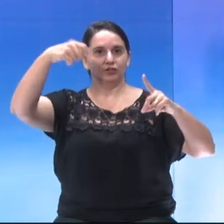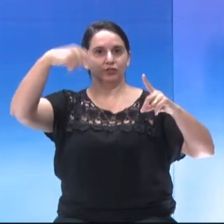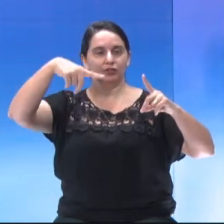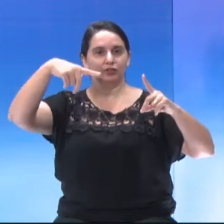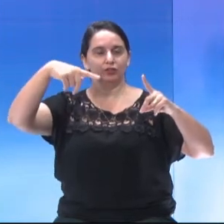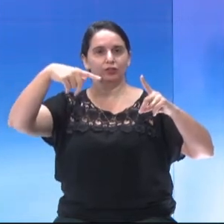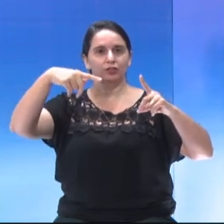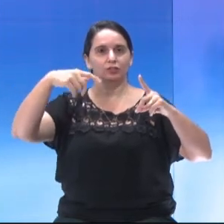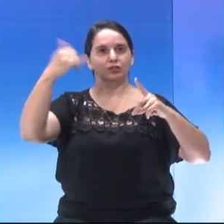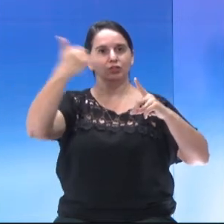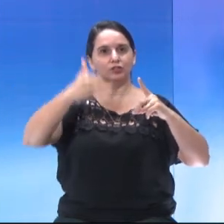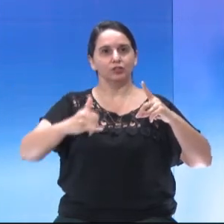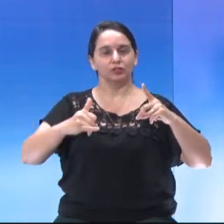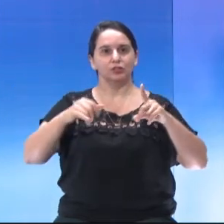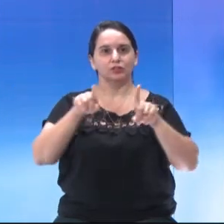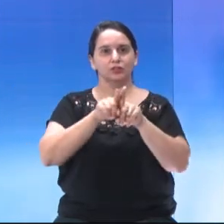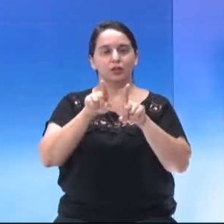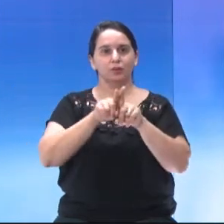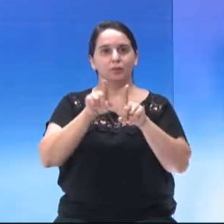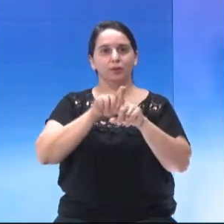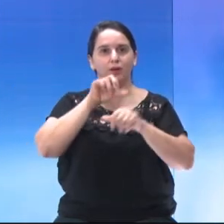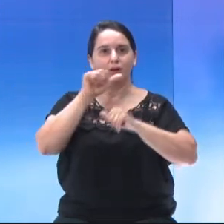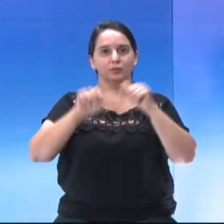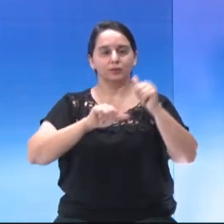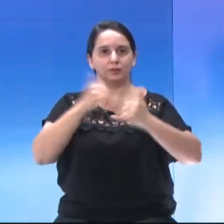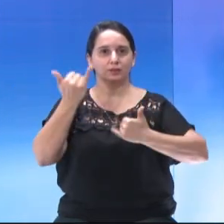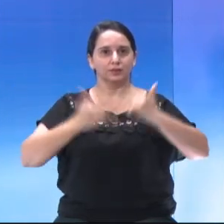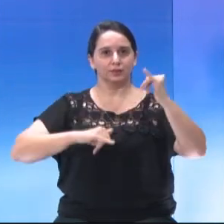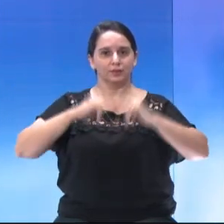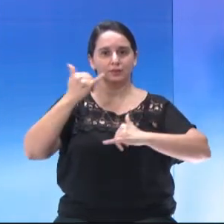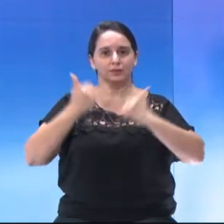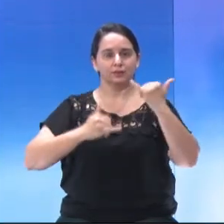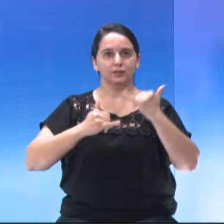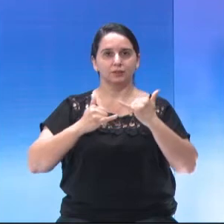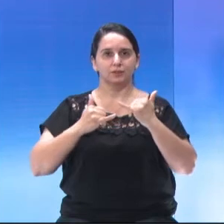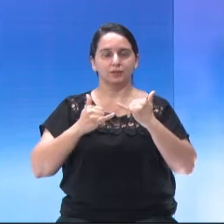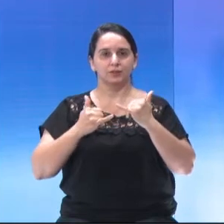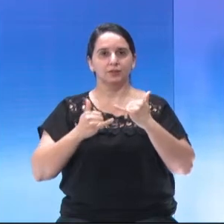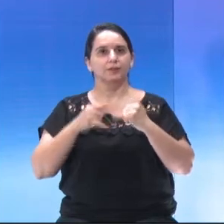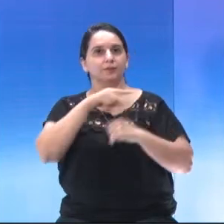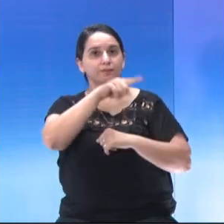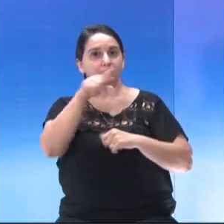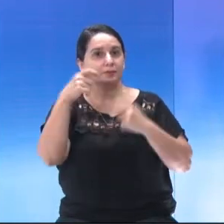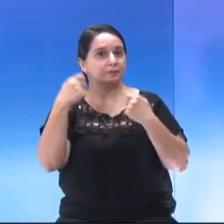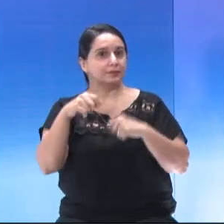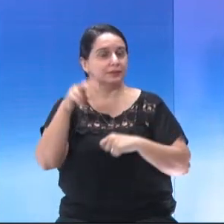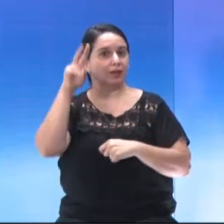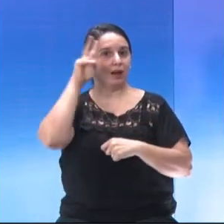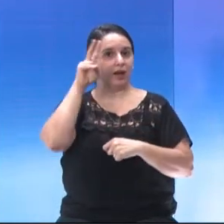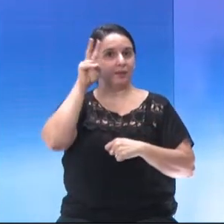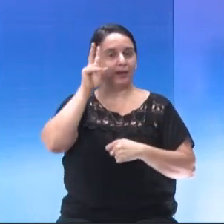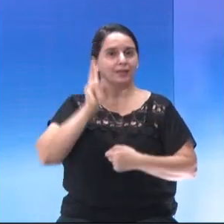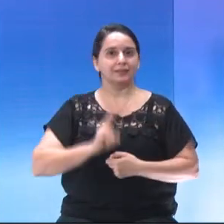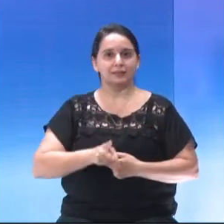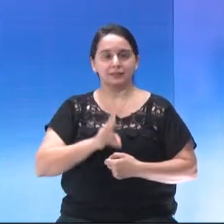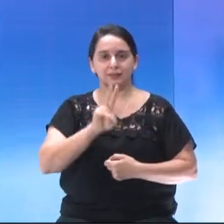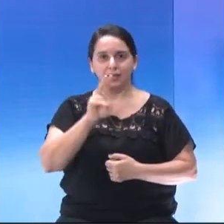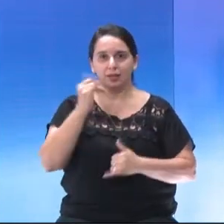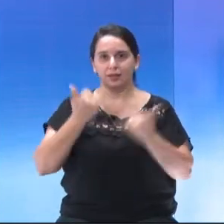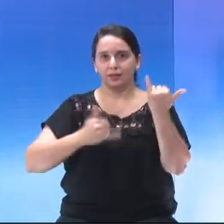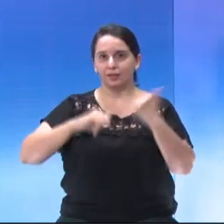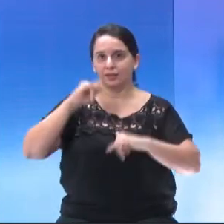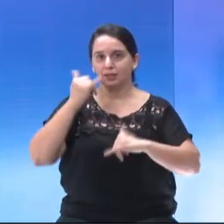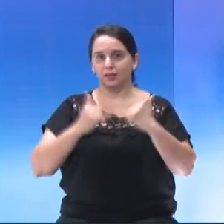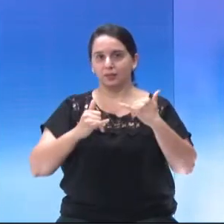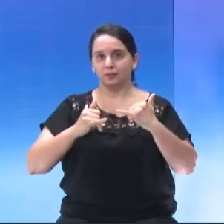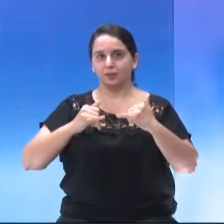as reações químicas. Estudantes, tenham em mente que as reações químicas sempre vão ter